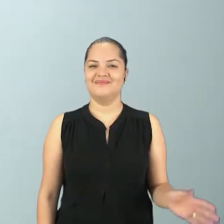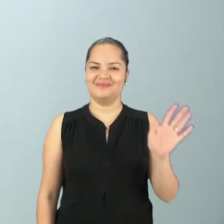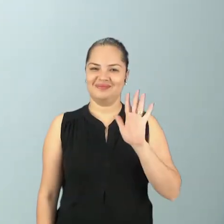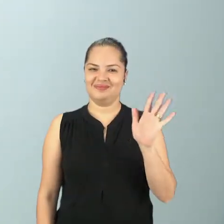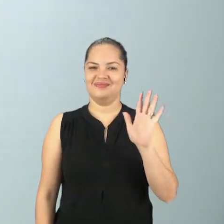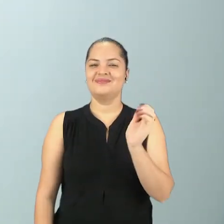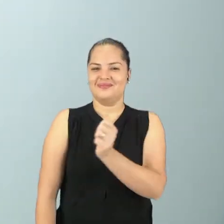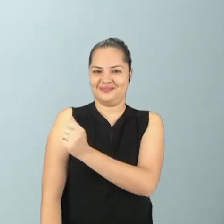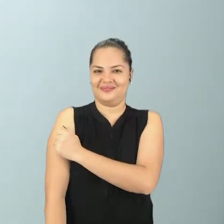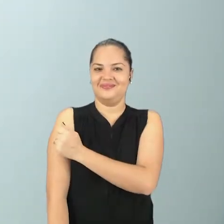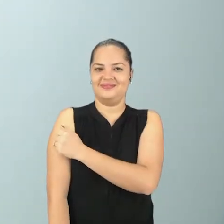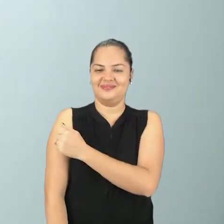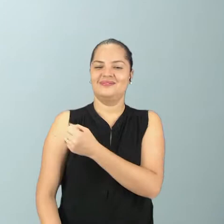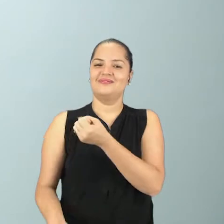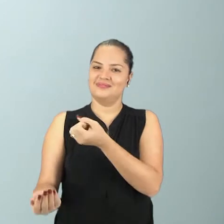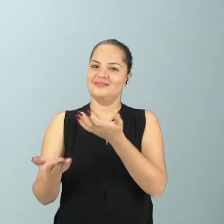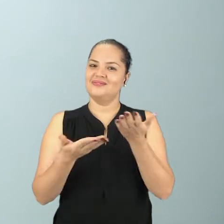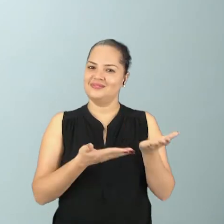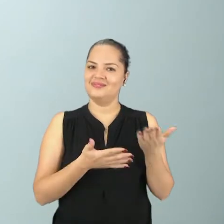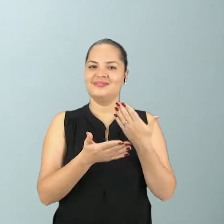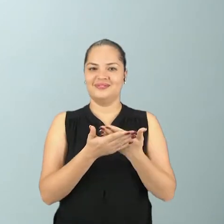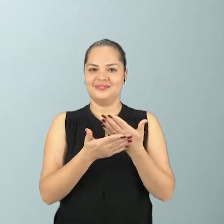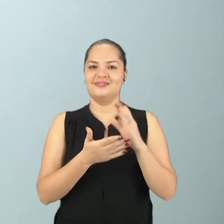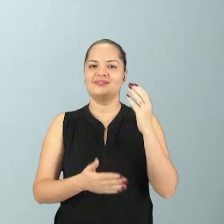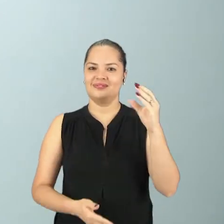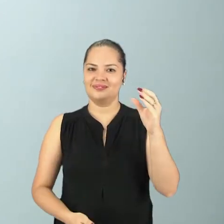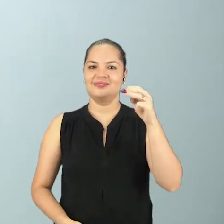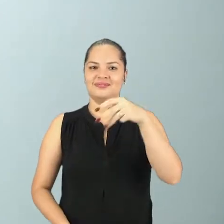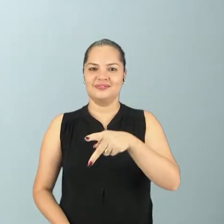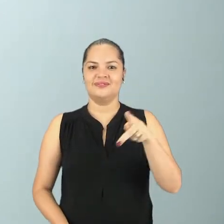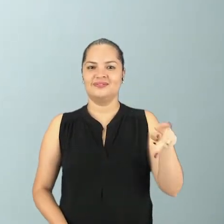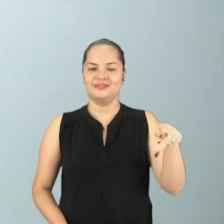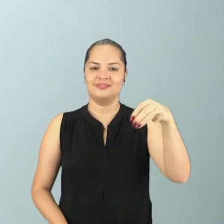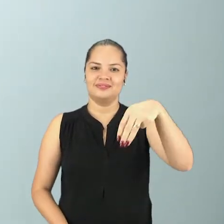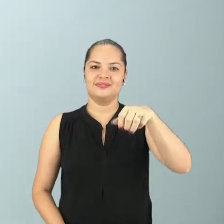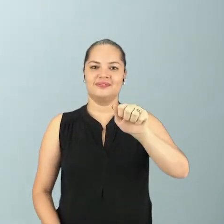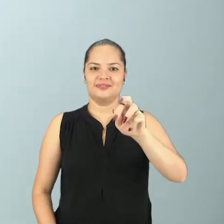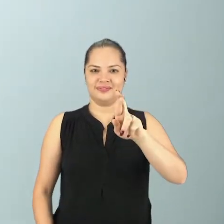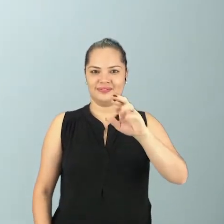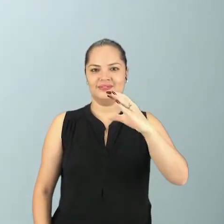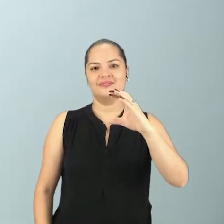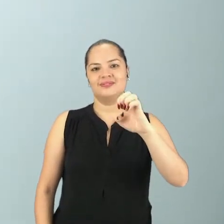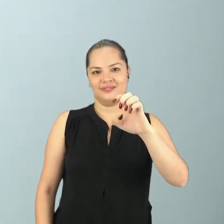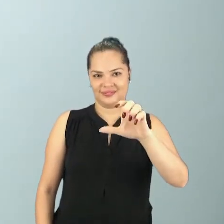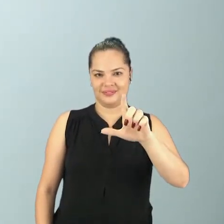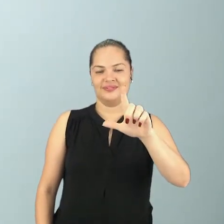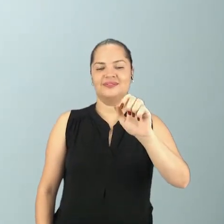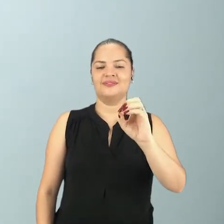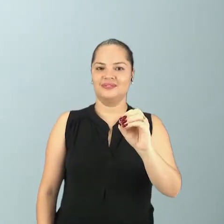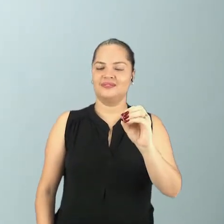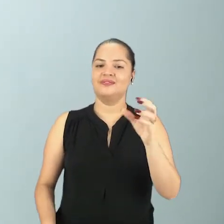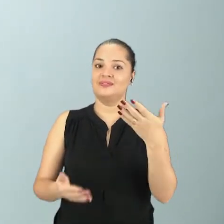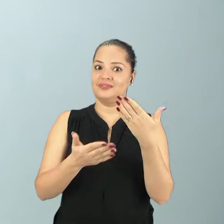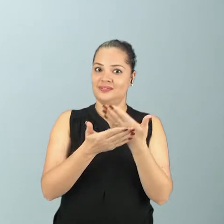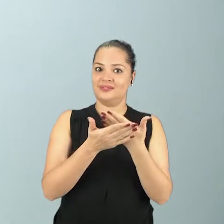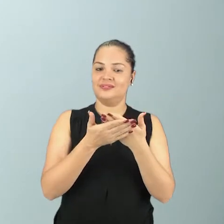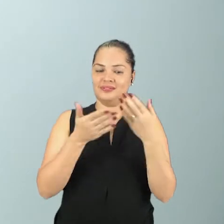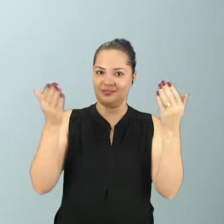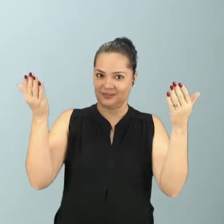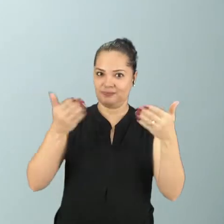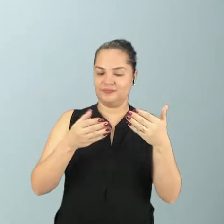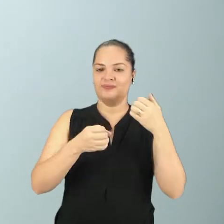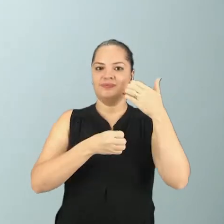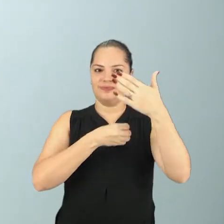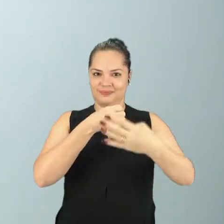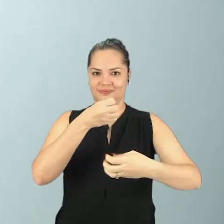Olá, alunos, bem-vindos a mais uma aula de ciências. Aqui é o professor Marcelo e na aula de hoje nós vamos estudar com profundidade as estações do